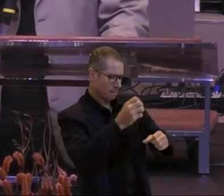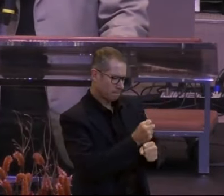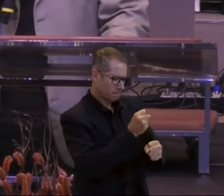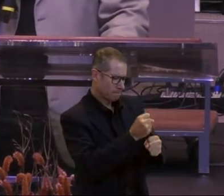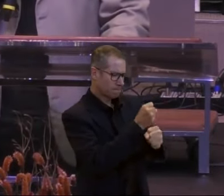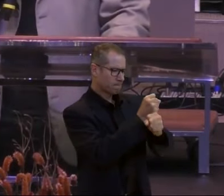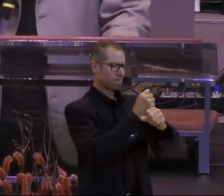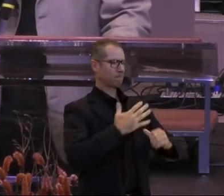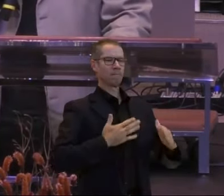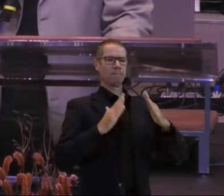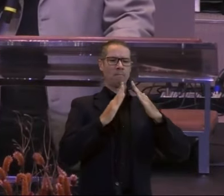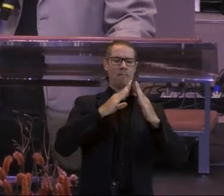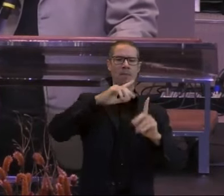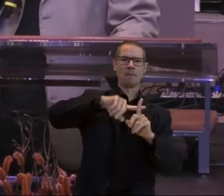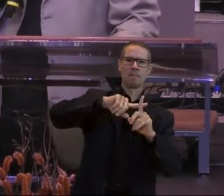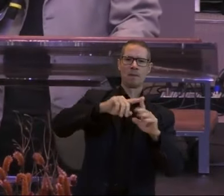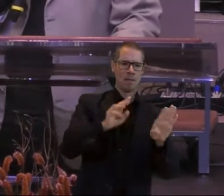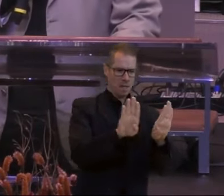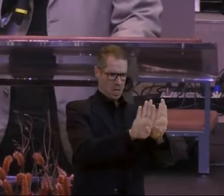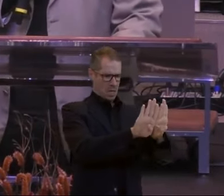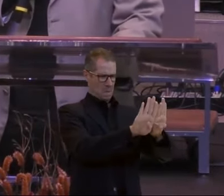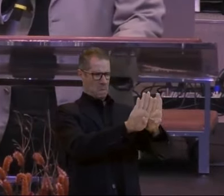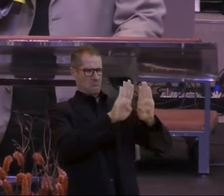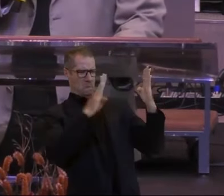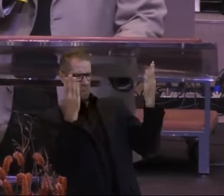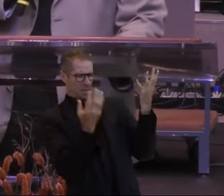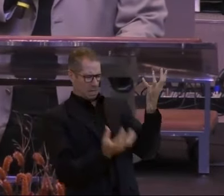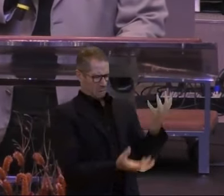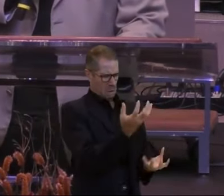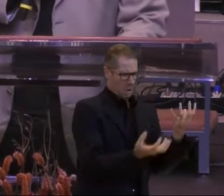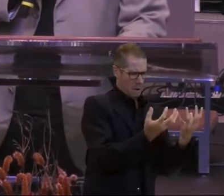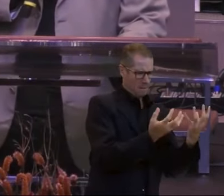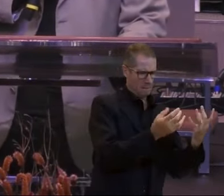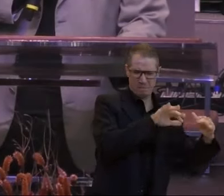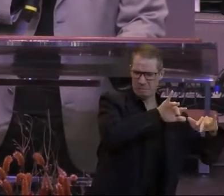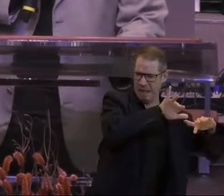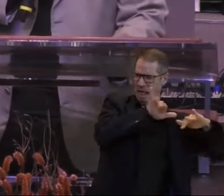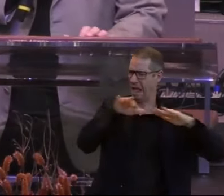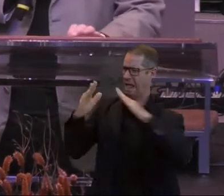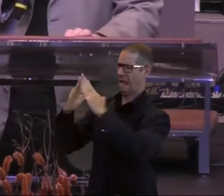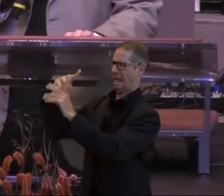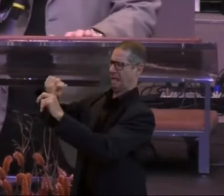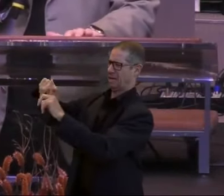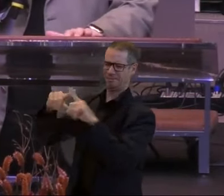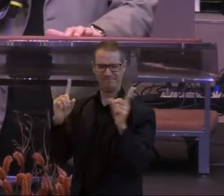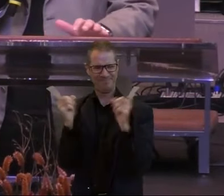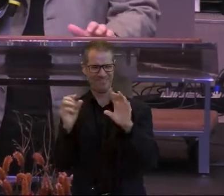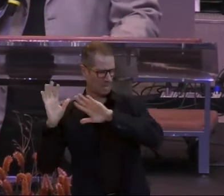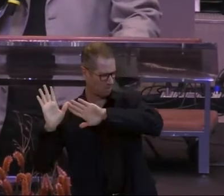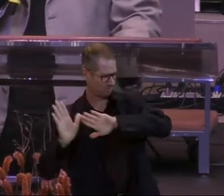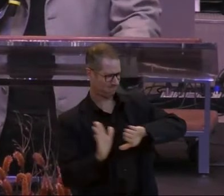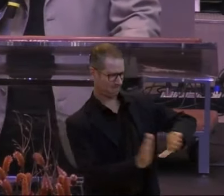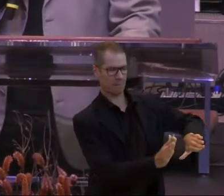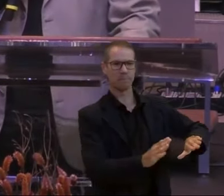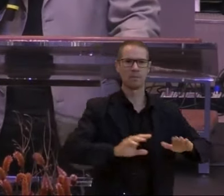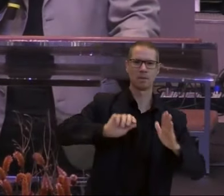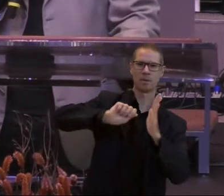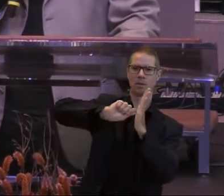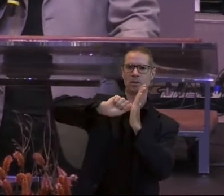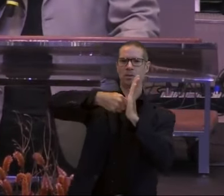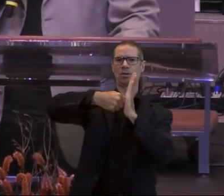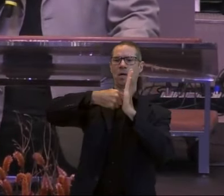minha igreja, e as portas do inferno não prevalecerão contra ela. E lhe darei as chaves do